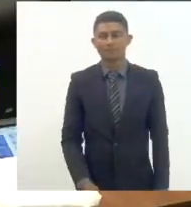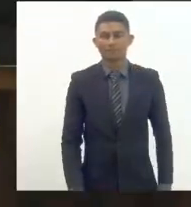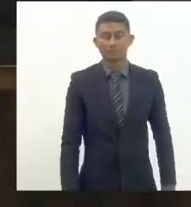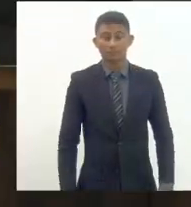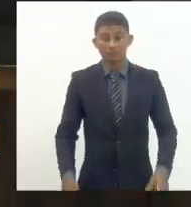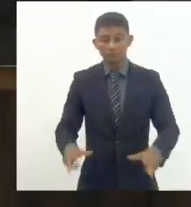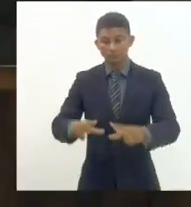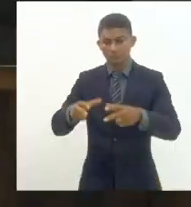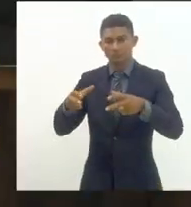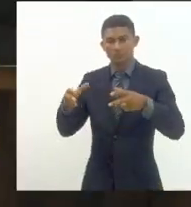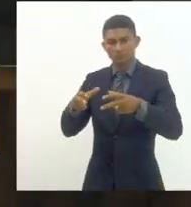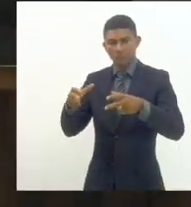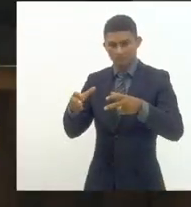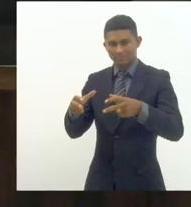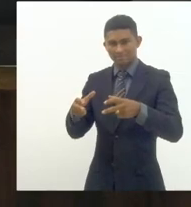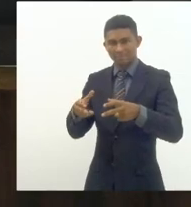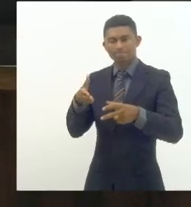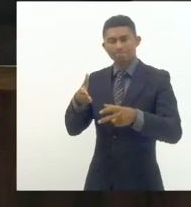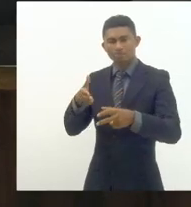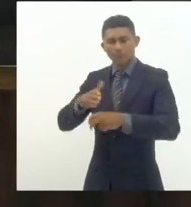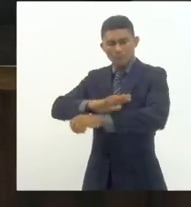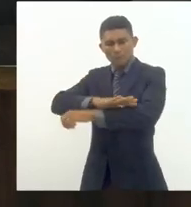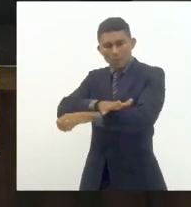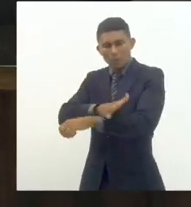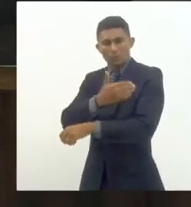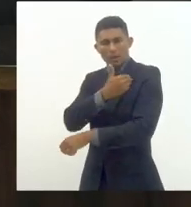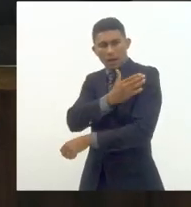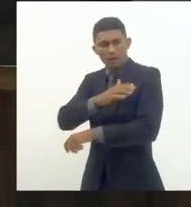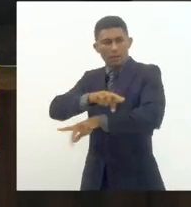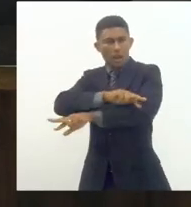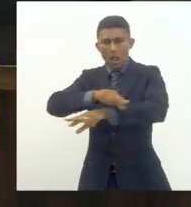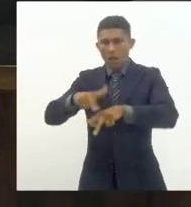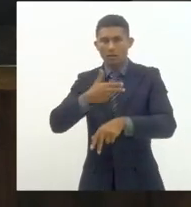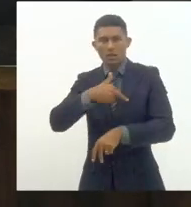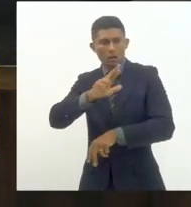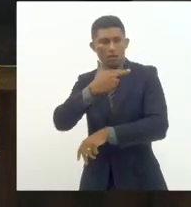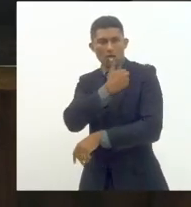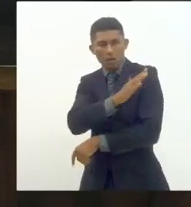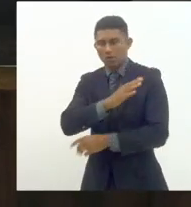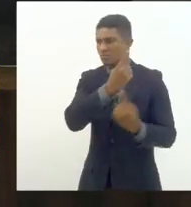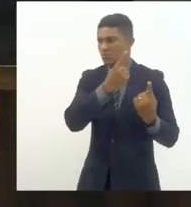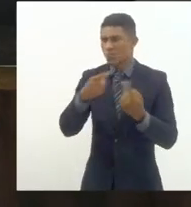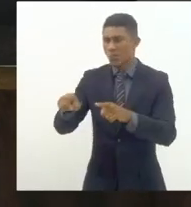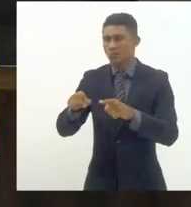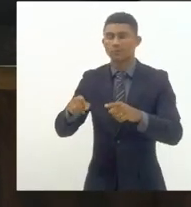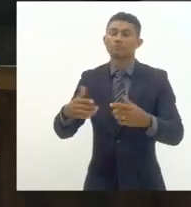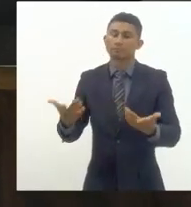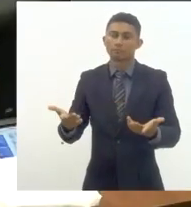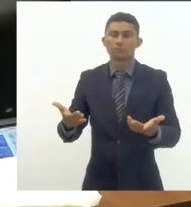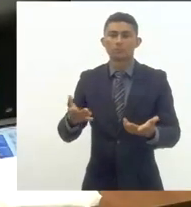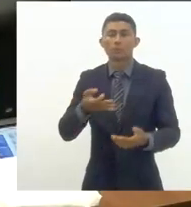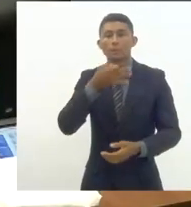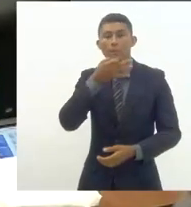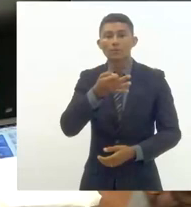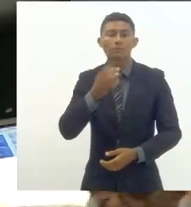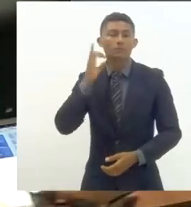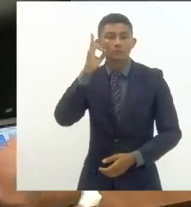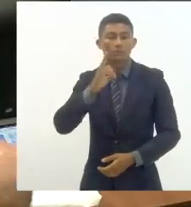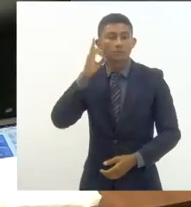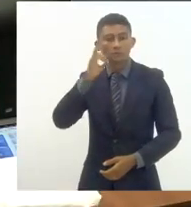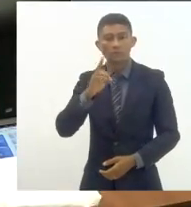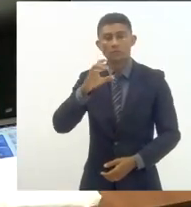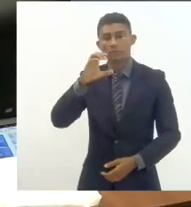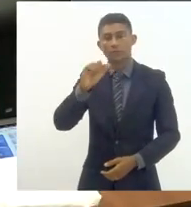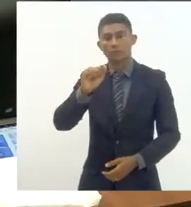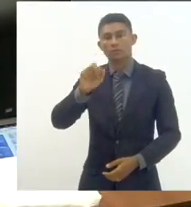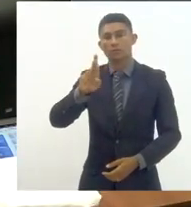Pela Comissão de Combate à Discriminação de Preconceito, Raça, Cor, Etnia, Religião e Procedência Nacional, deputado Carlos Mink.